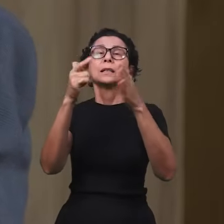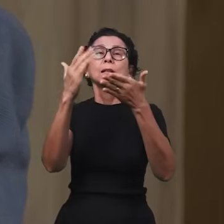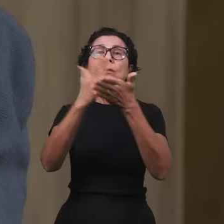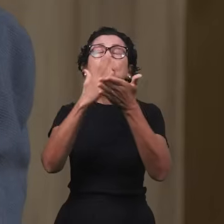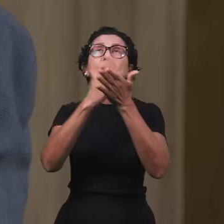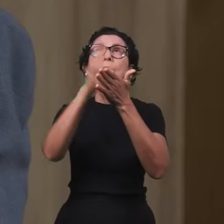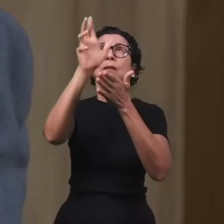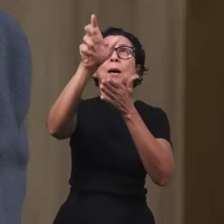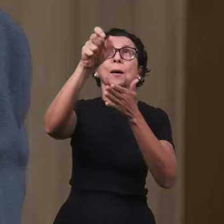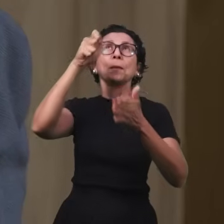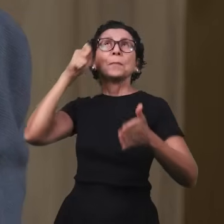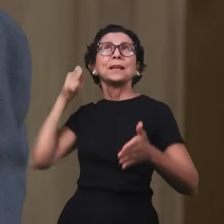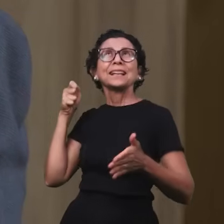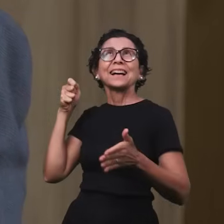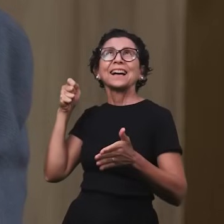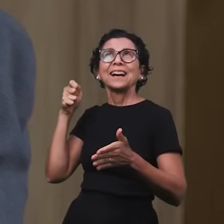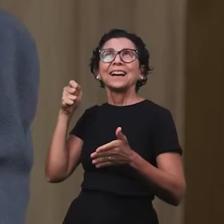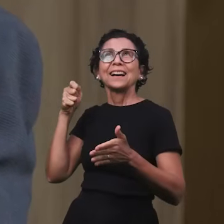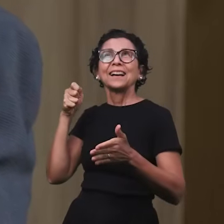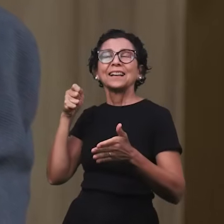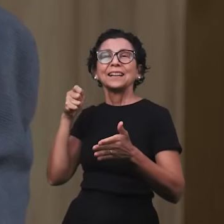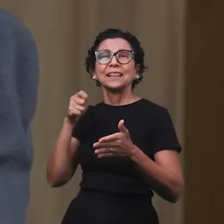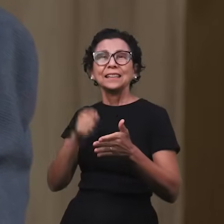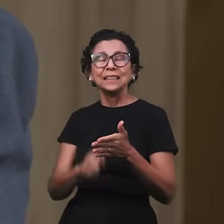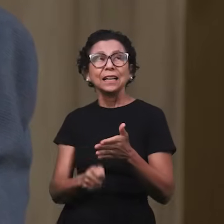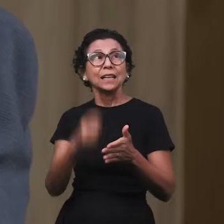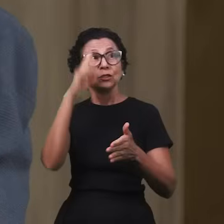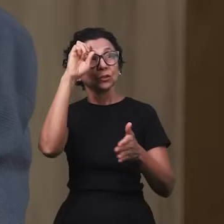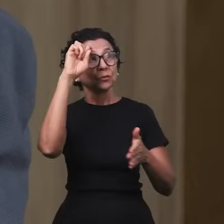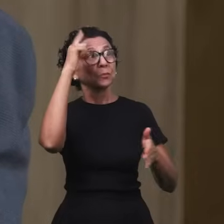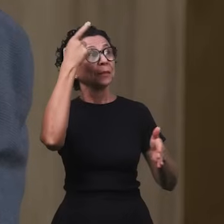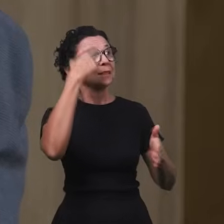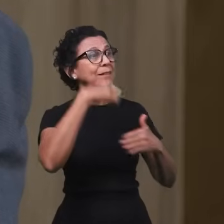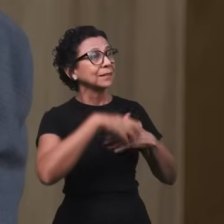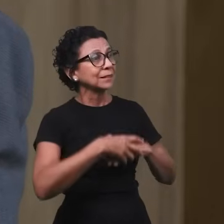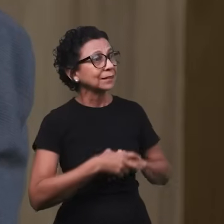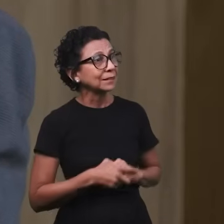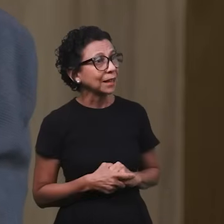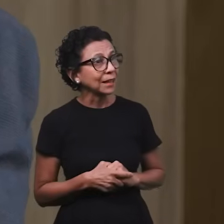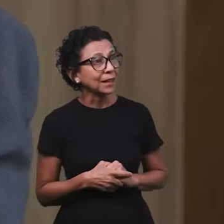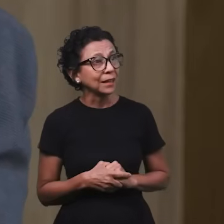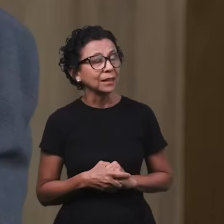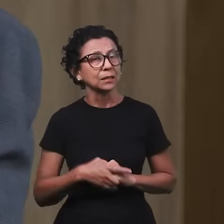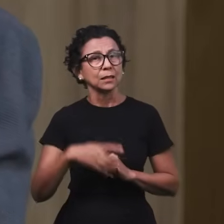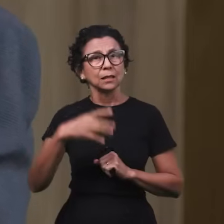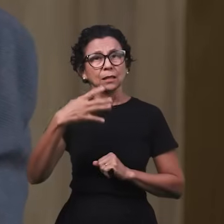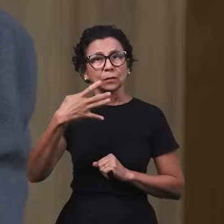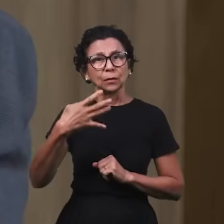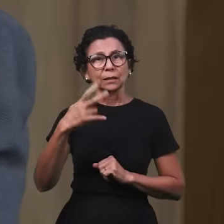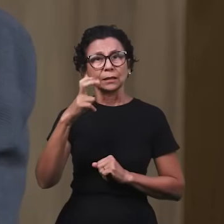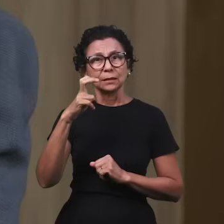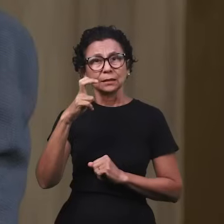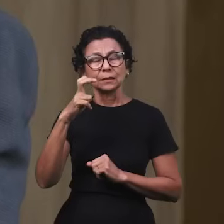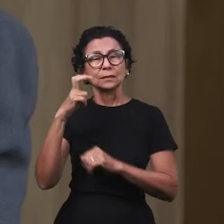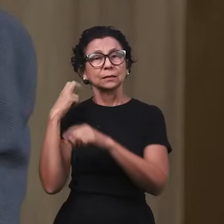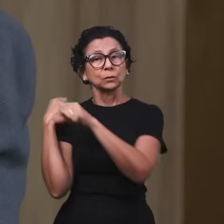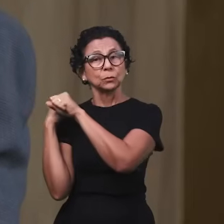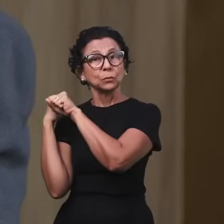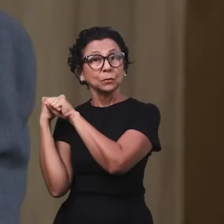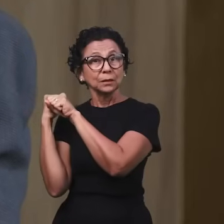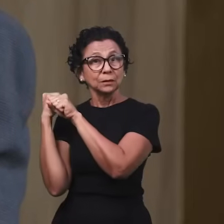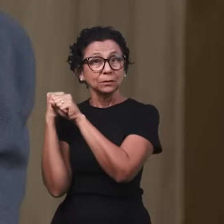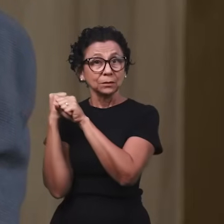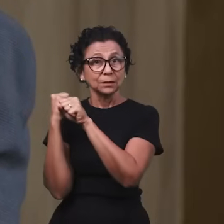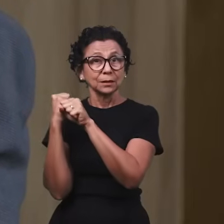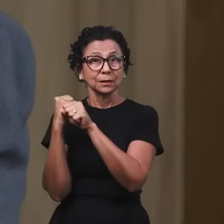ideia, quer dizer, hoje, 45 anos depois, eu tenho uma ideia do que é o relativismo dentro do evangelho,